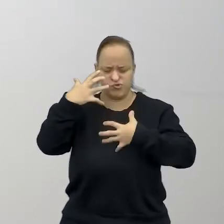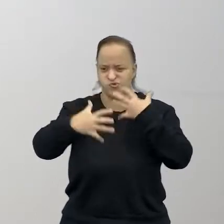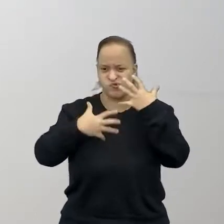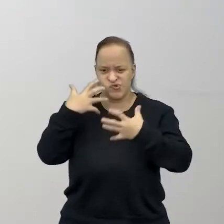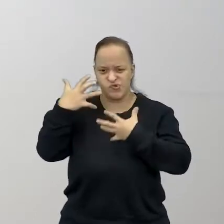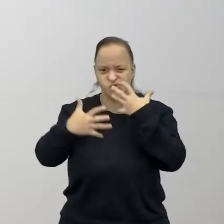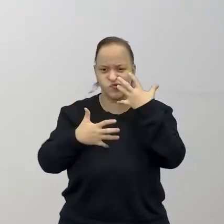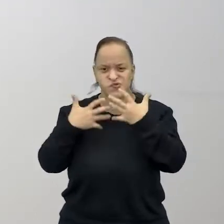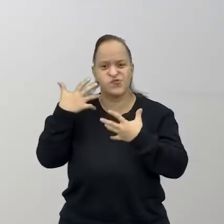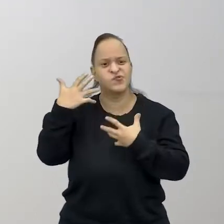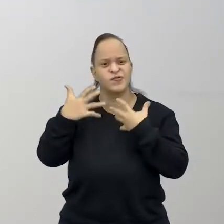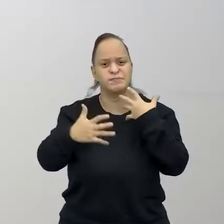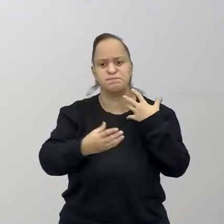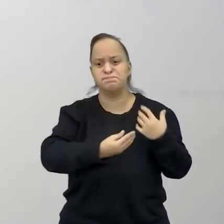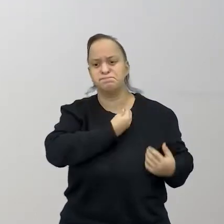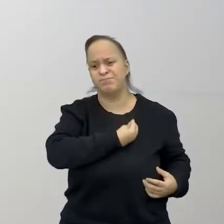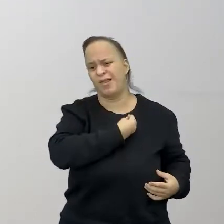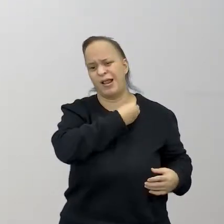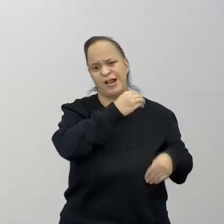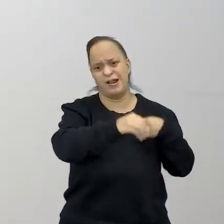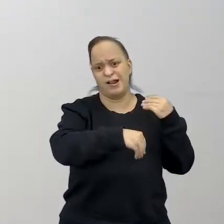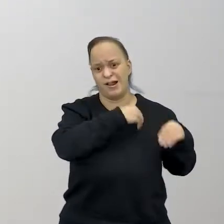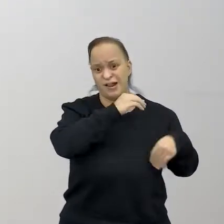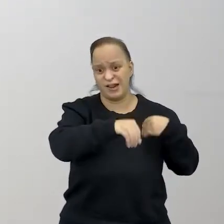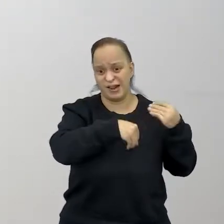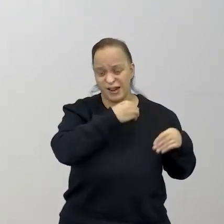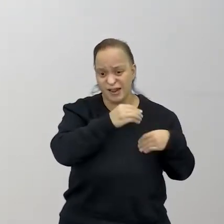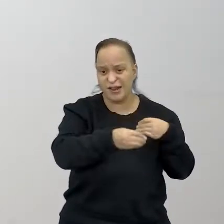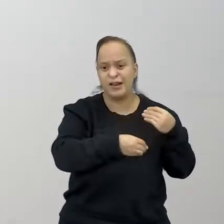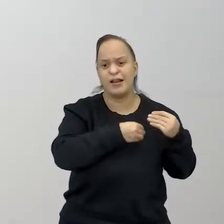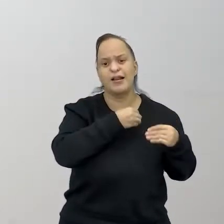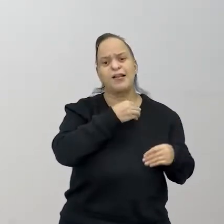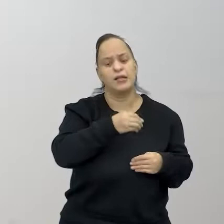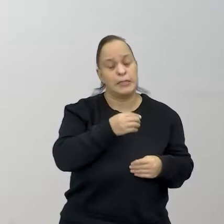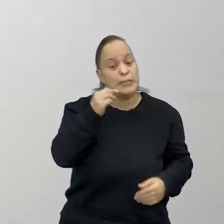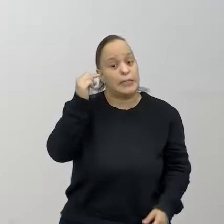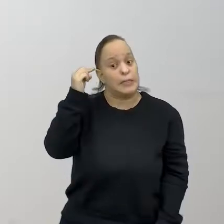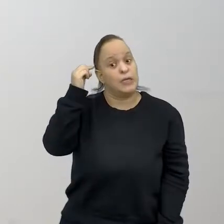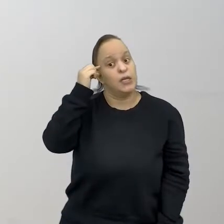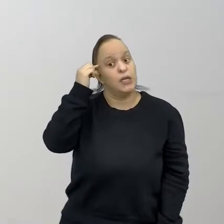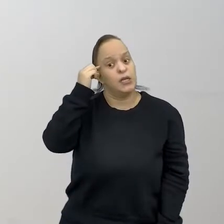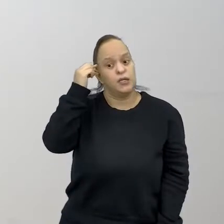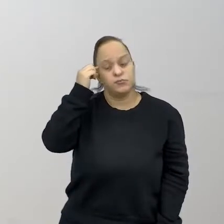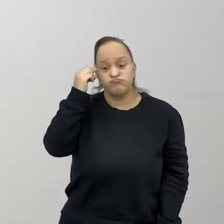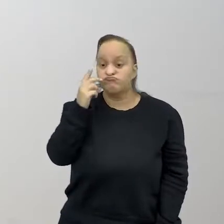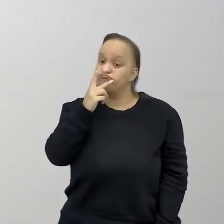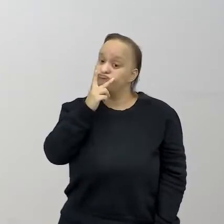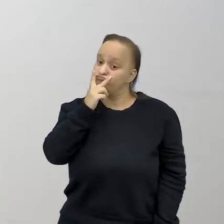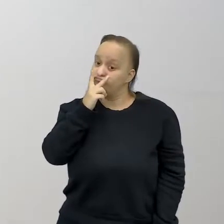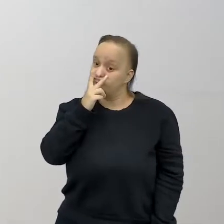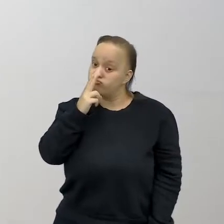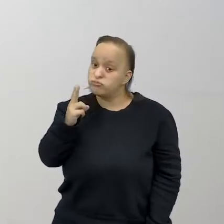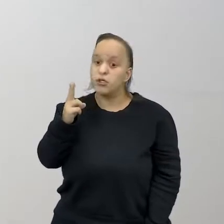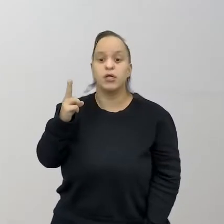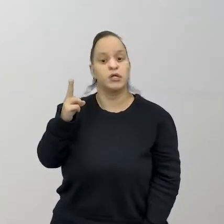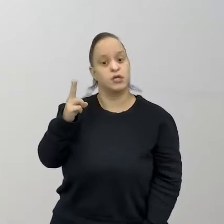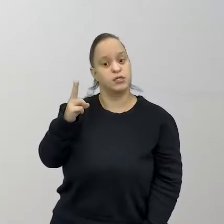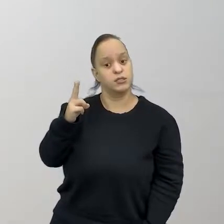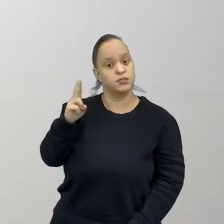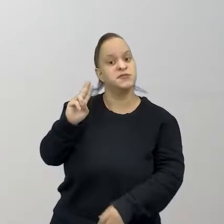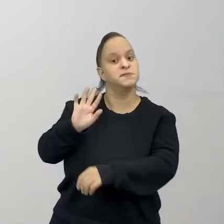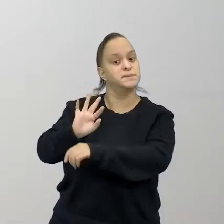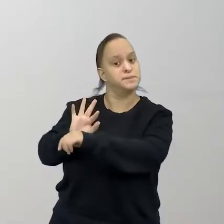vida, entre muitas aspas, normal, aí a gente pode começar a pensar nisso como uma patologia. Porque, às vezes, a gente olha e fala